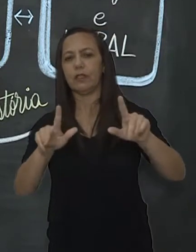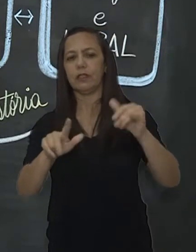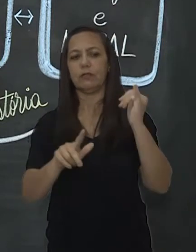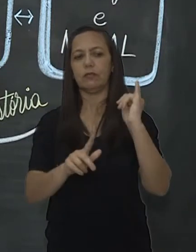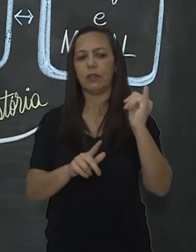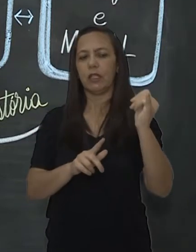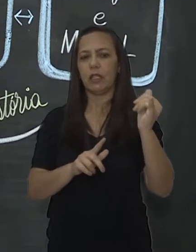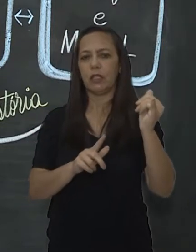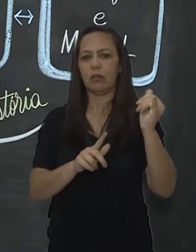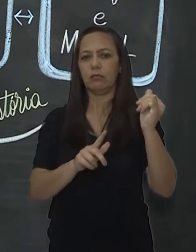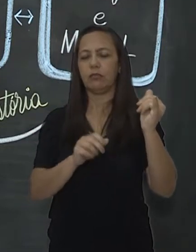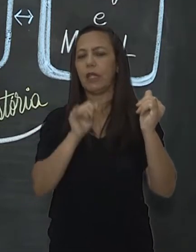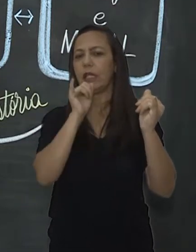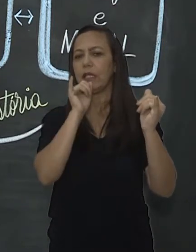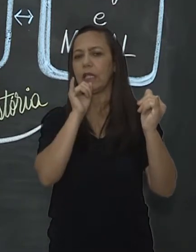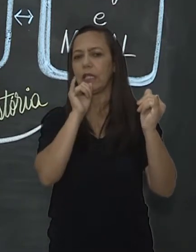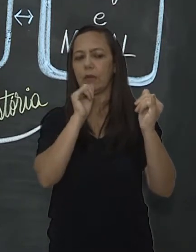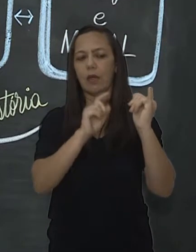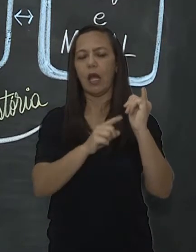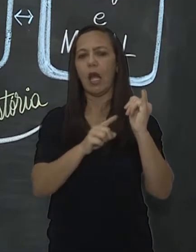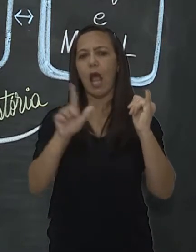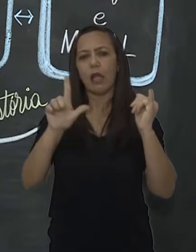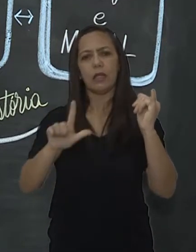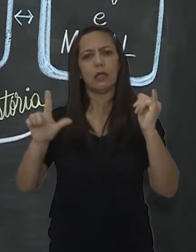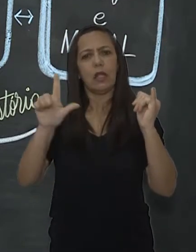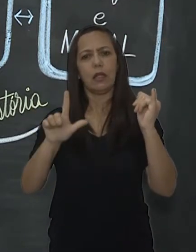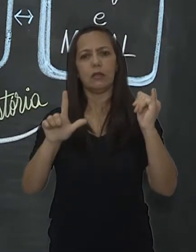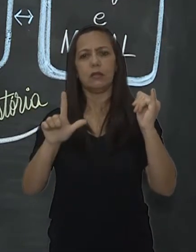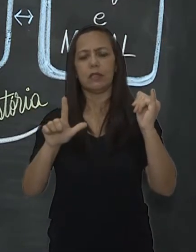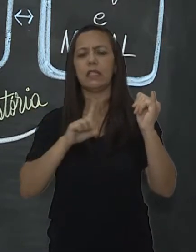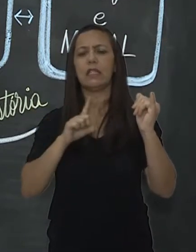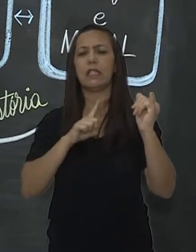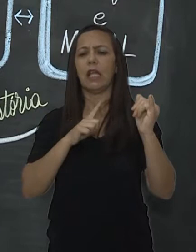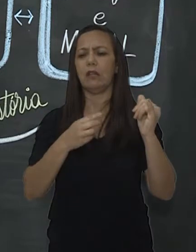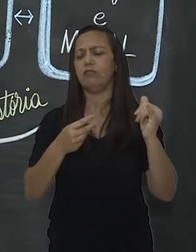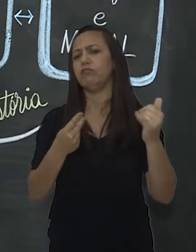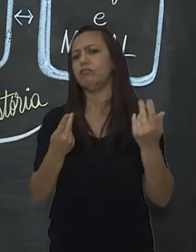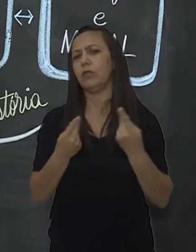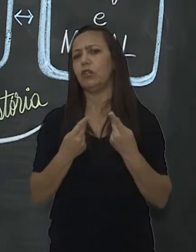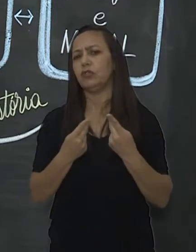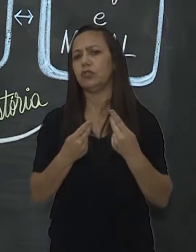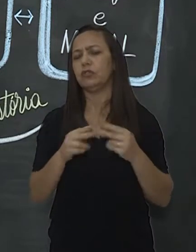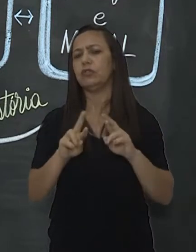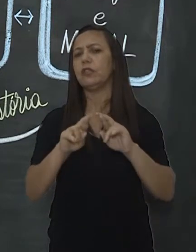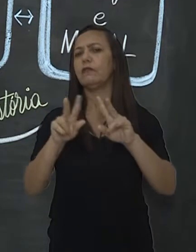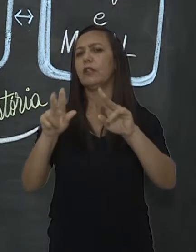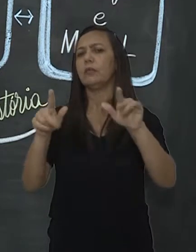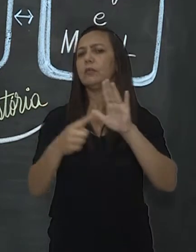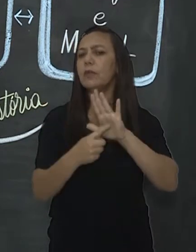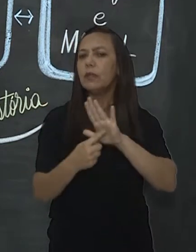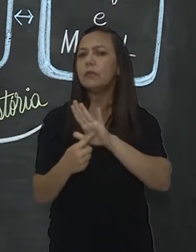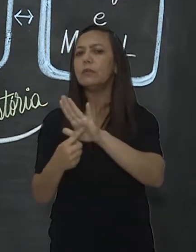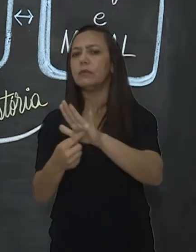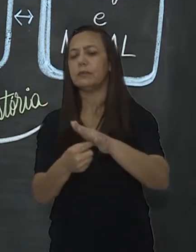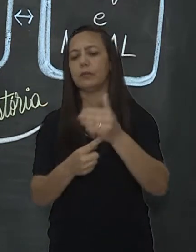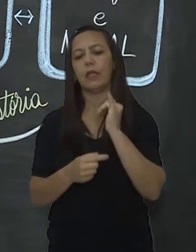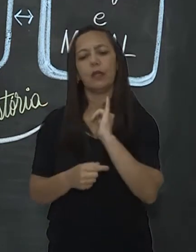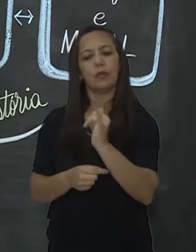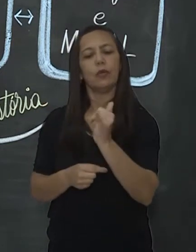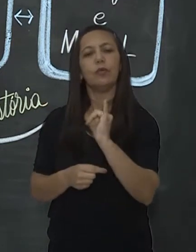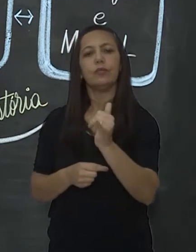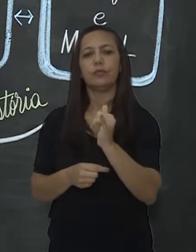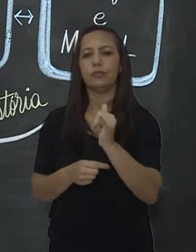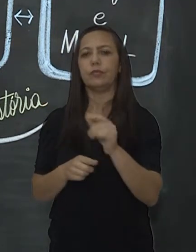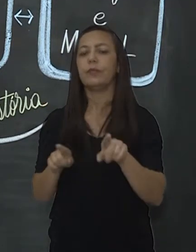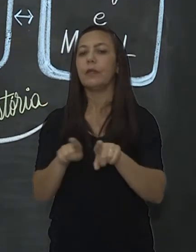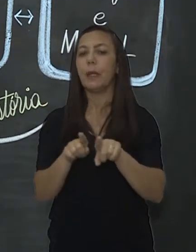a literatura algo estático, né? A literatura é algo muito dinâmico. Então existem várias maneiras que os escritores utilizam para manifestar a narrativa que é expressa pelo